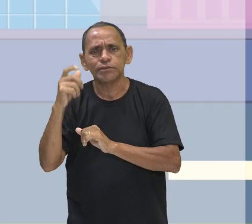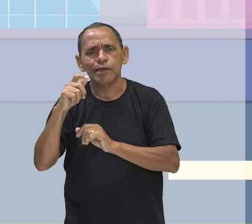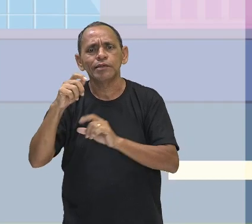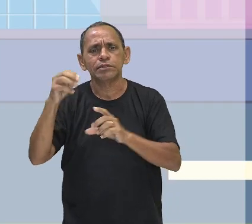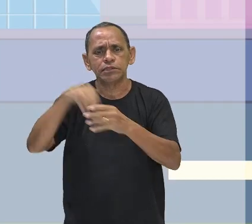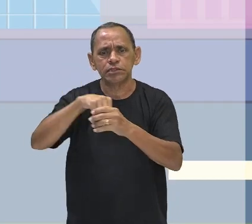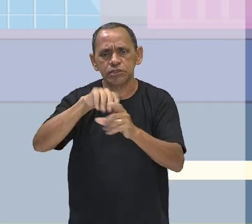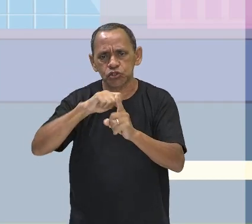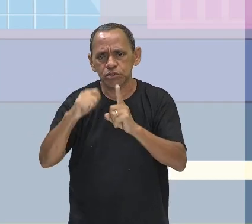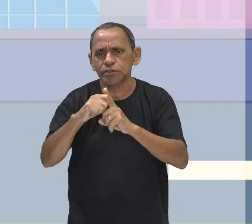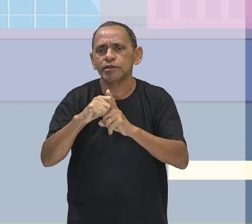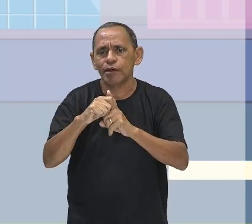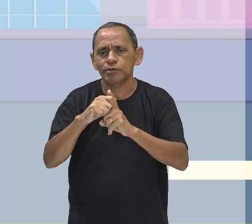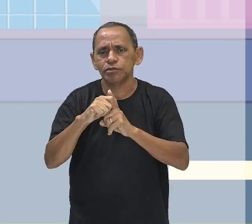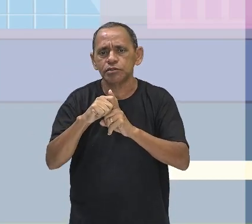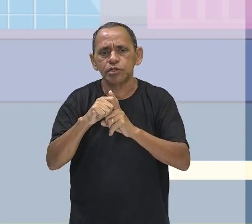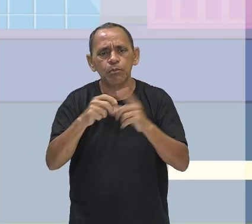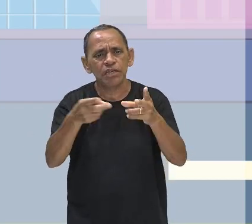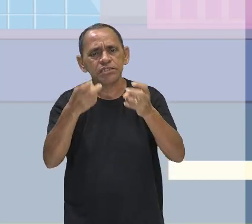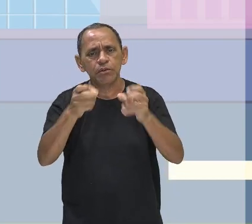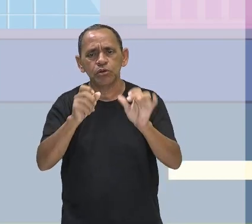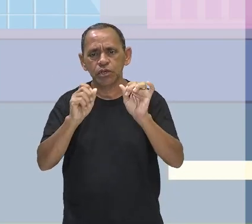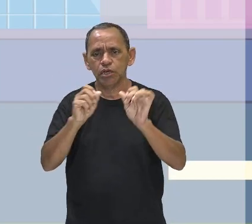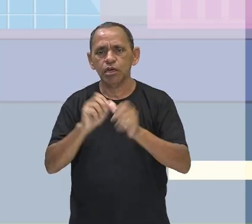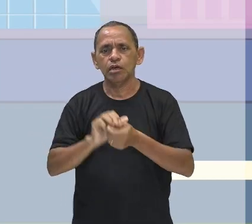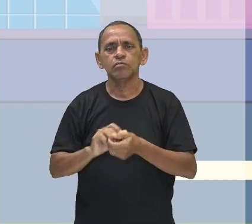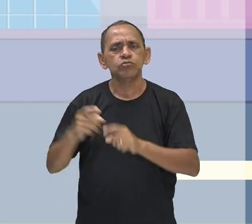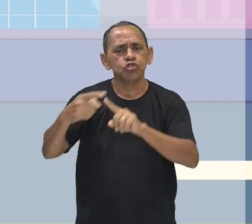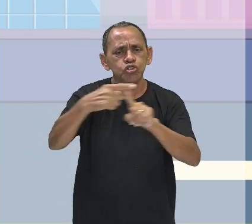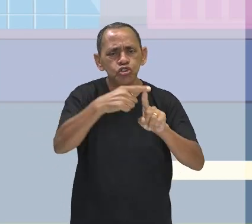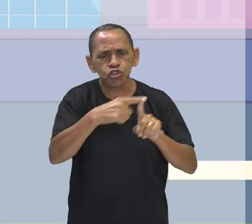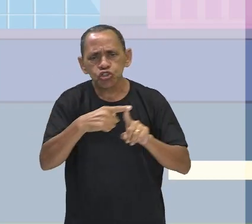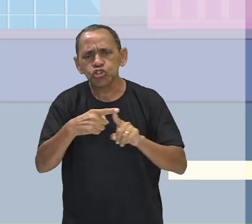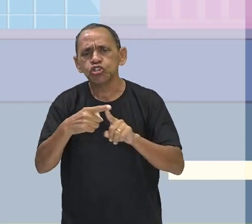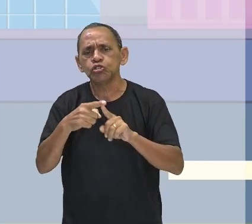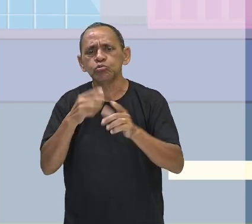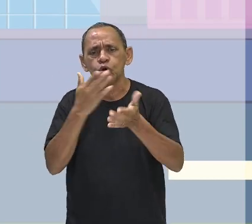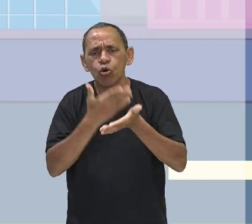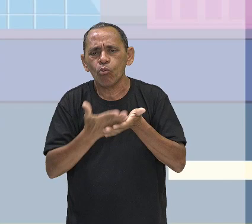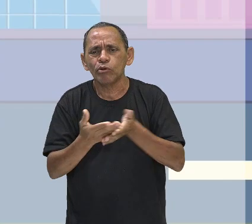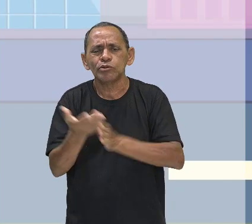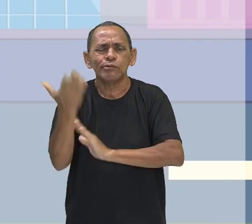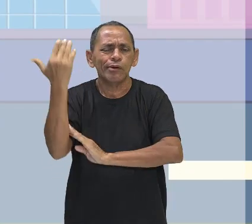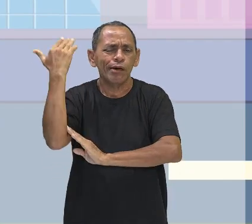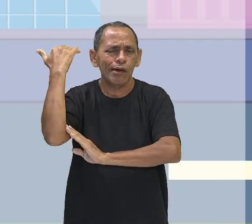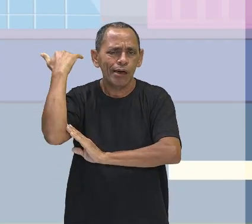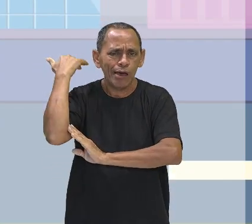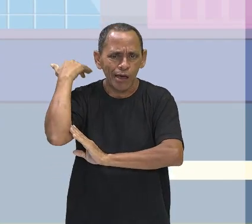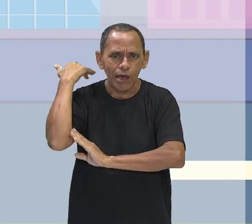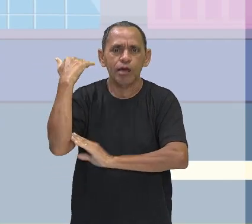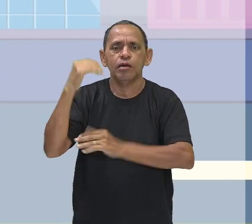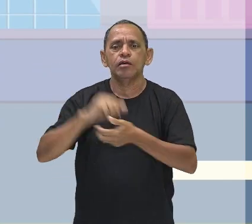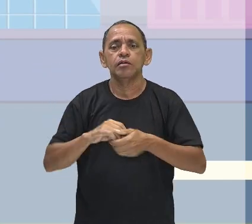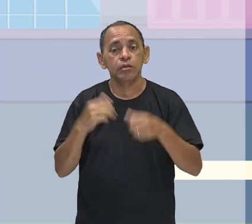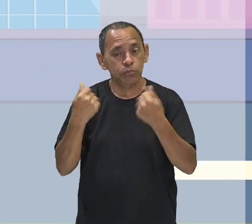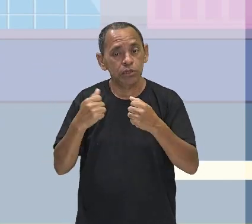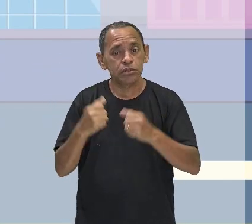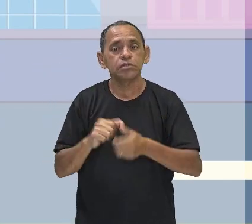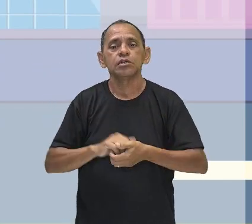Ela percebe, e essa questão começou há muito tempo. Vamos definir, para